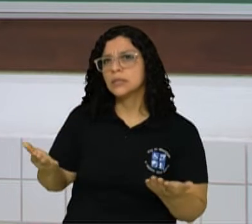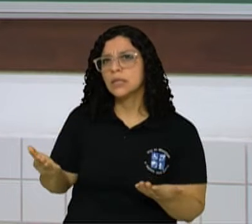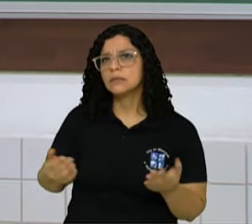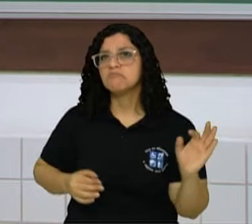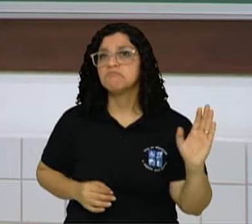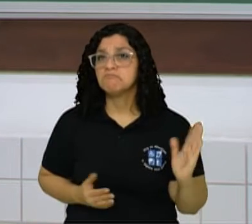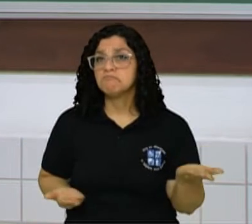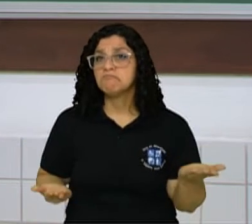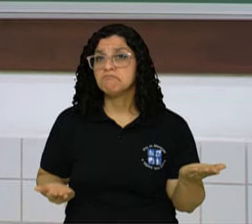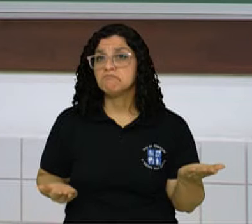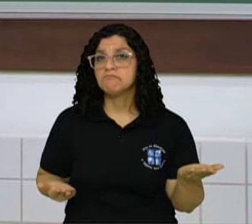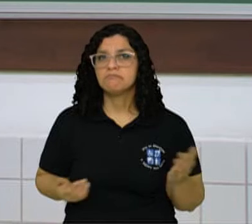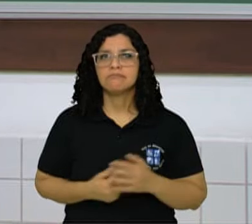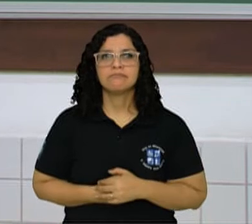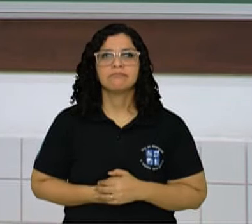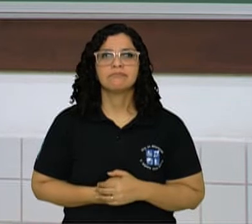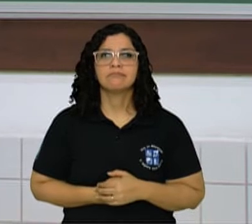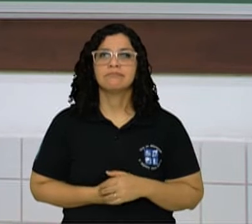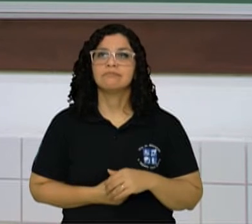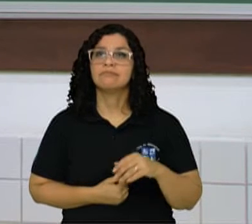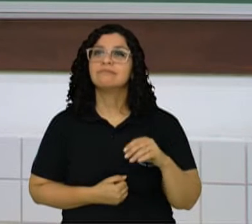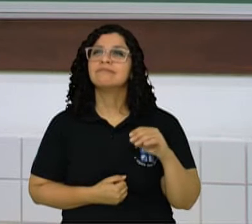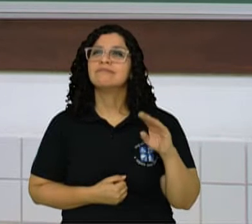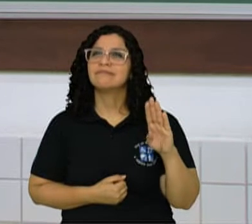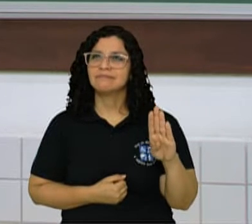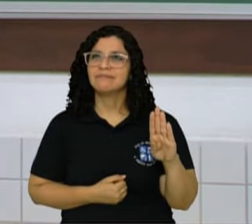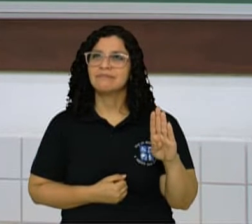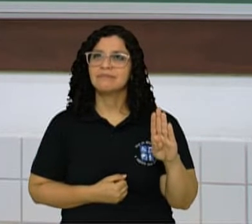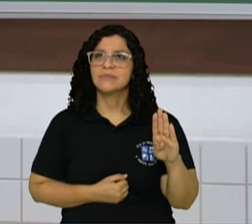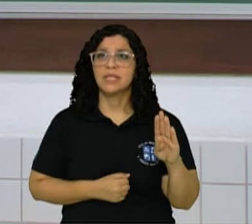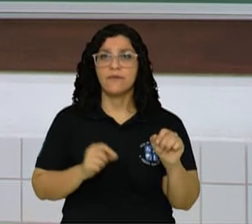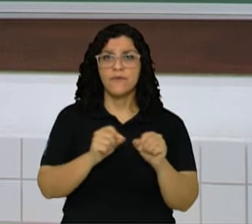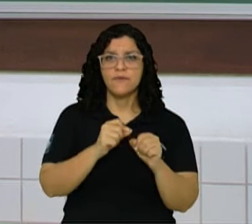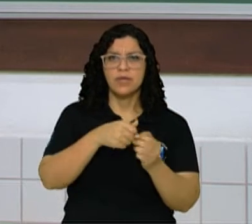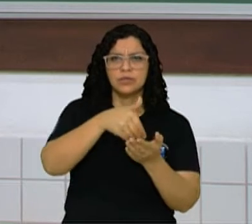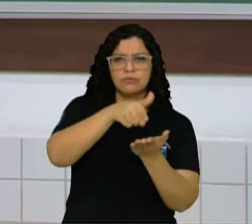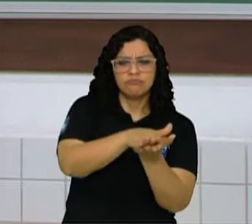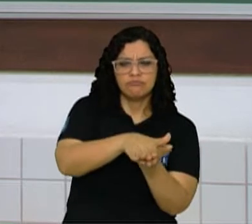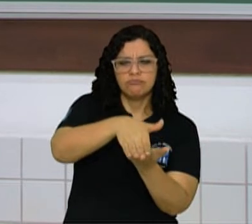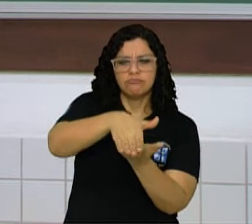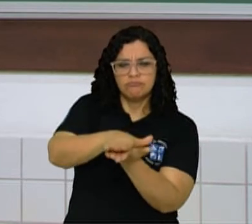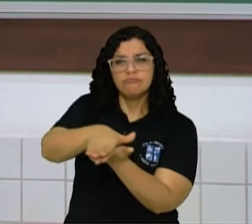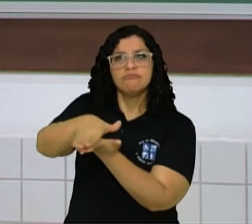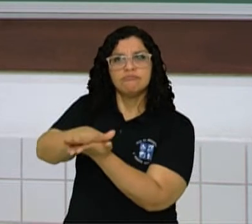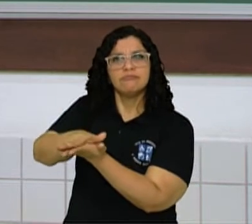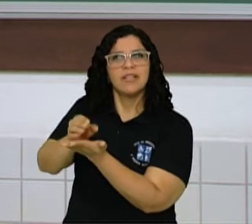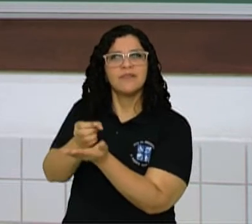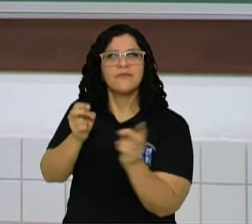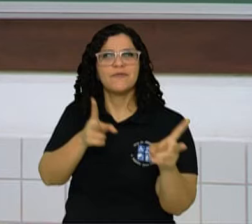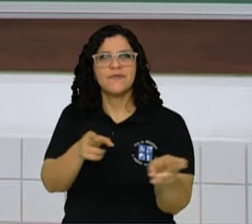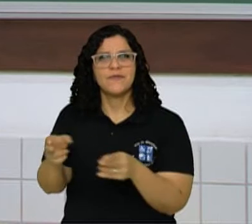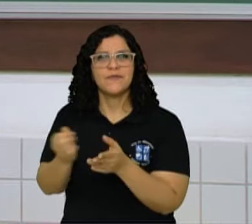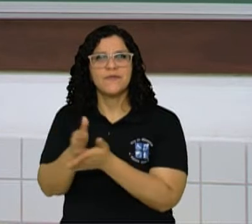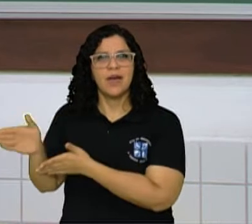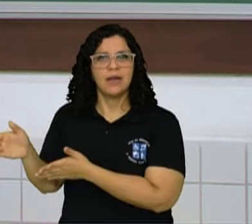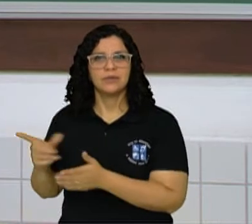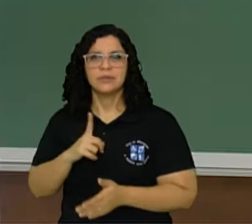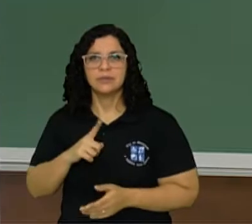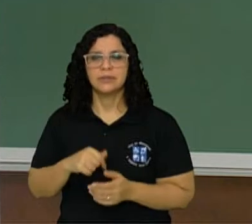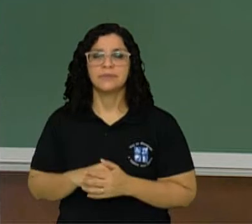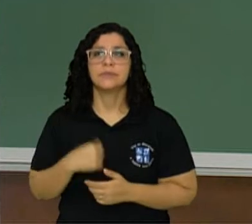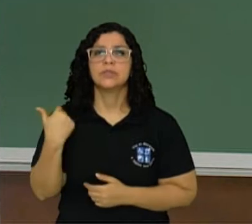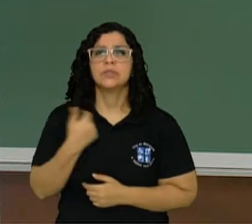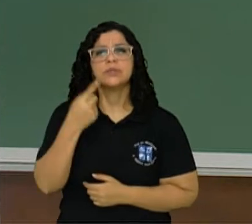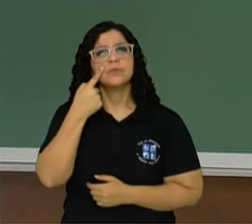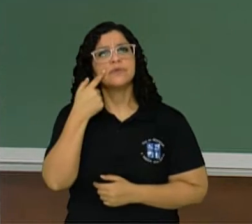alternativa correta mais adequada é a reprodução seriada, certo? E vamos lá,